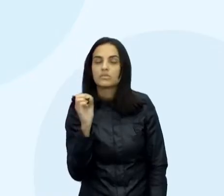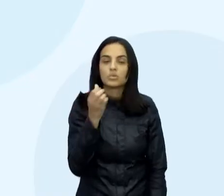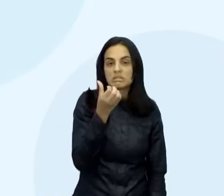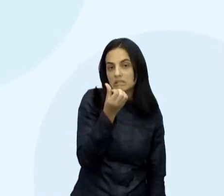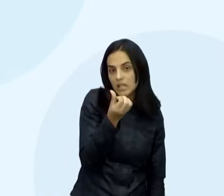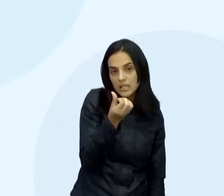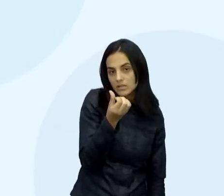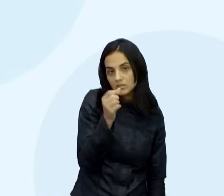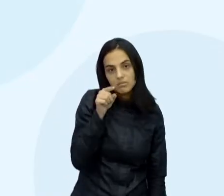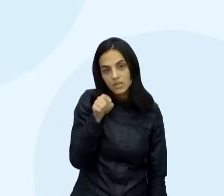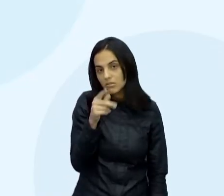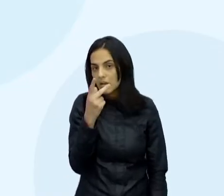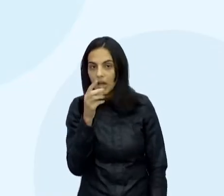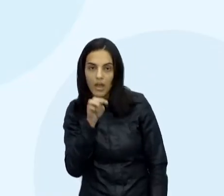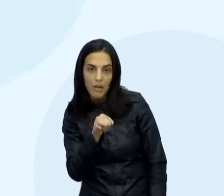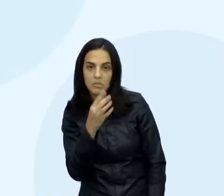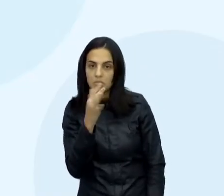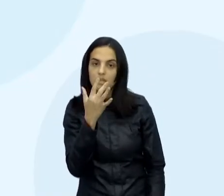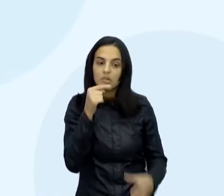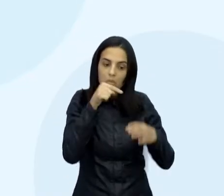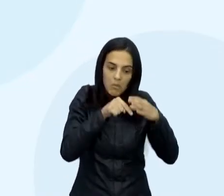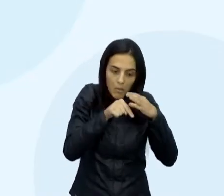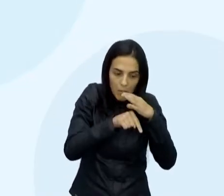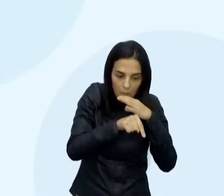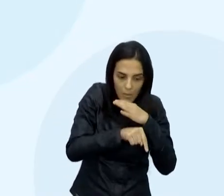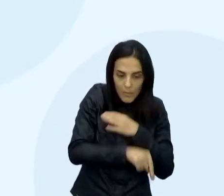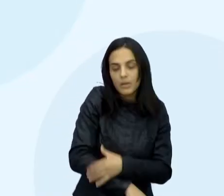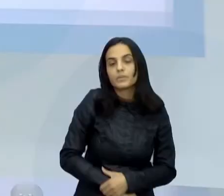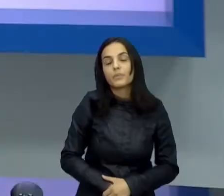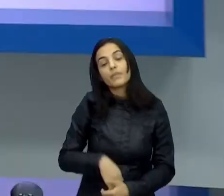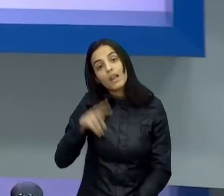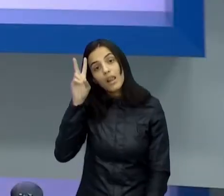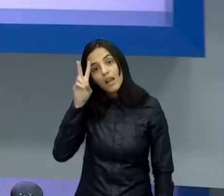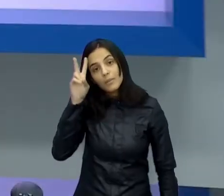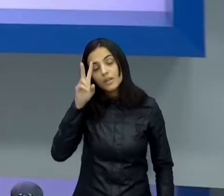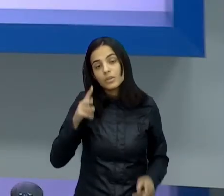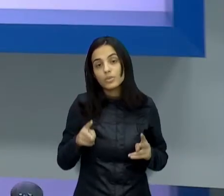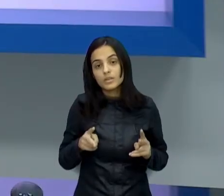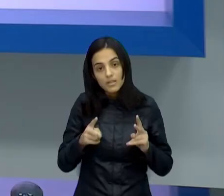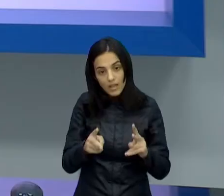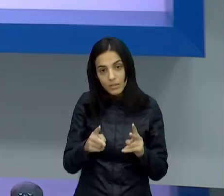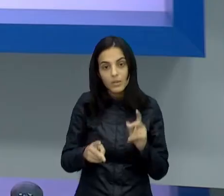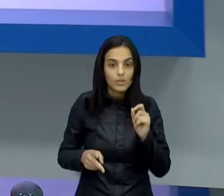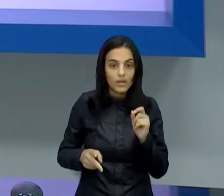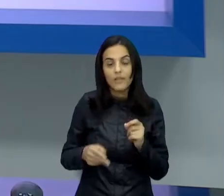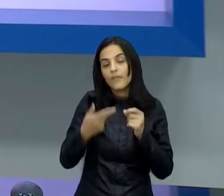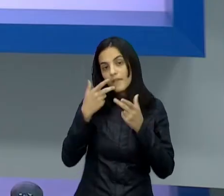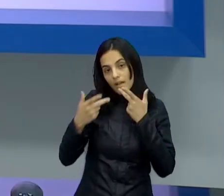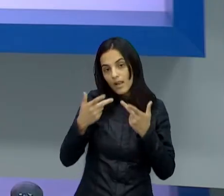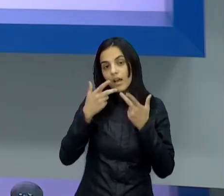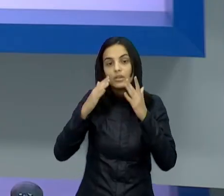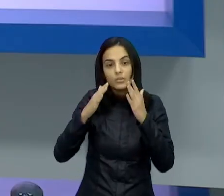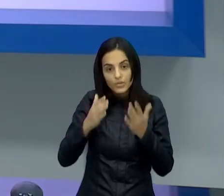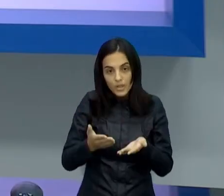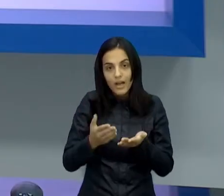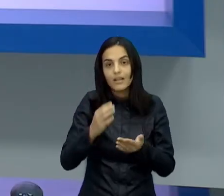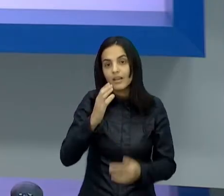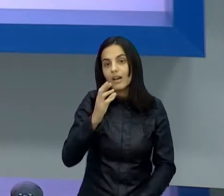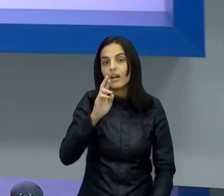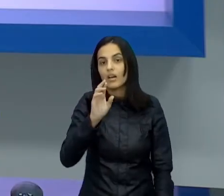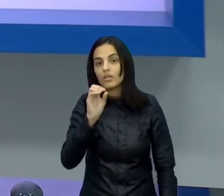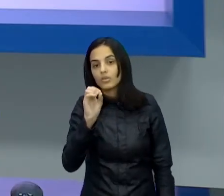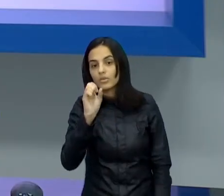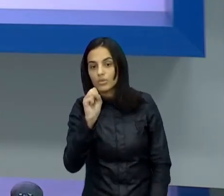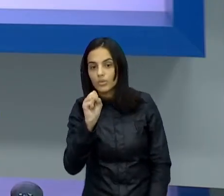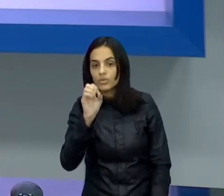poucos quilômetros, né, de profundidade, né? Lembrando, né, que, né, como foi falado aí, na crosta